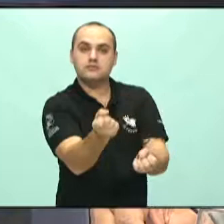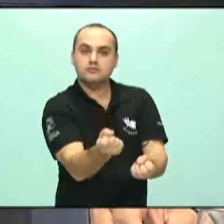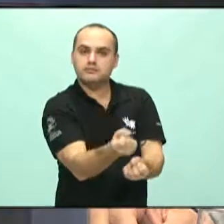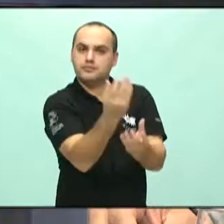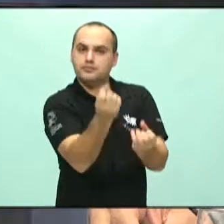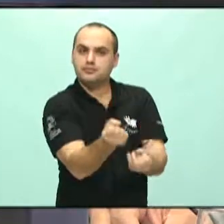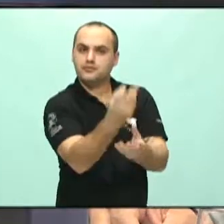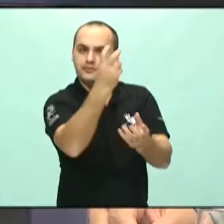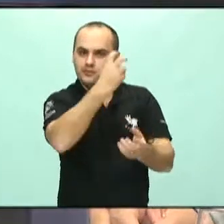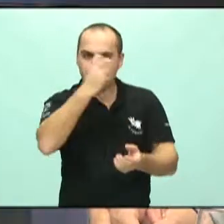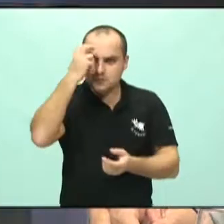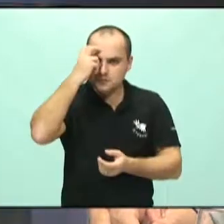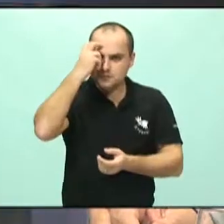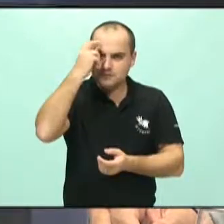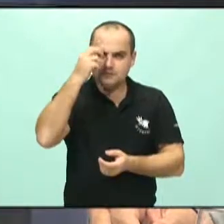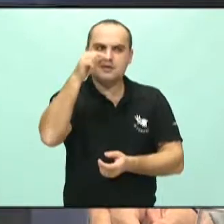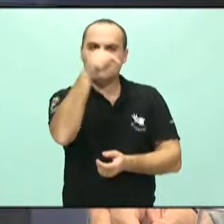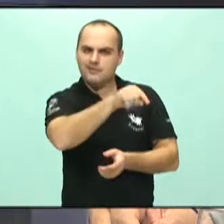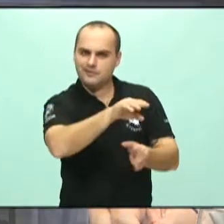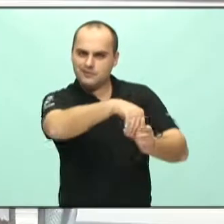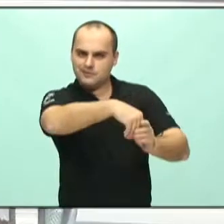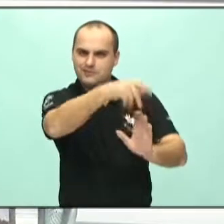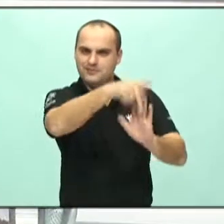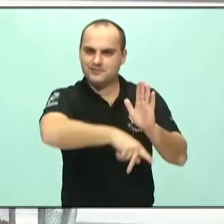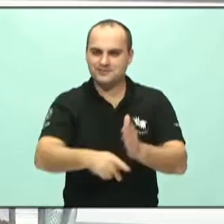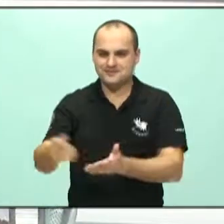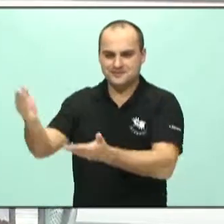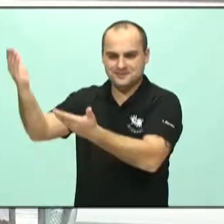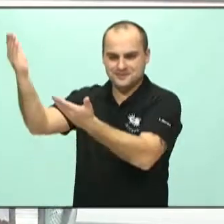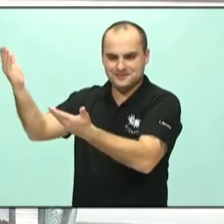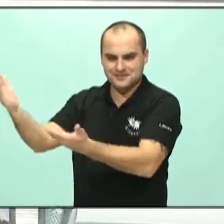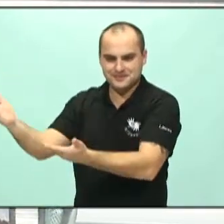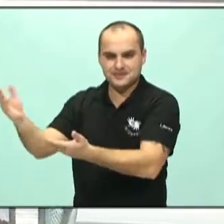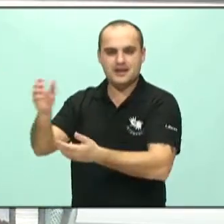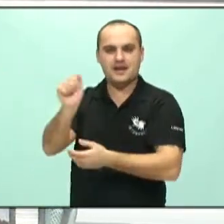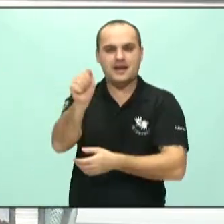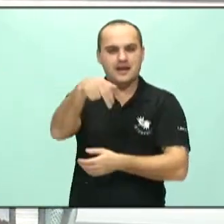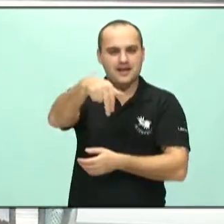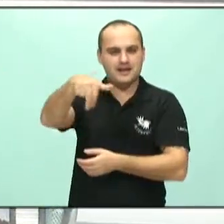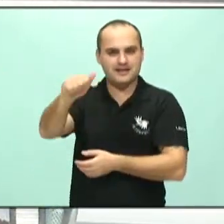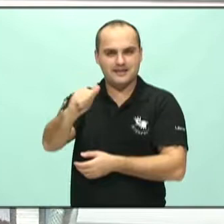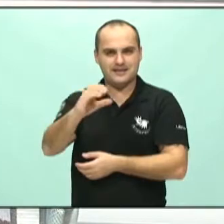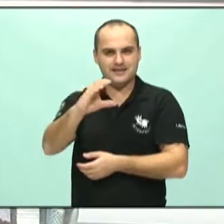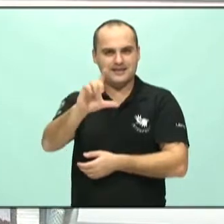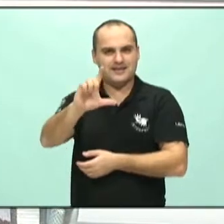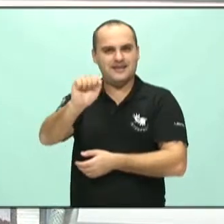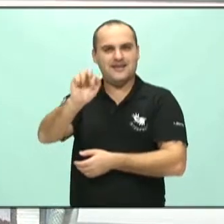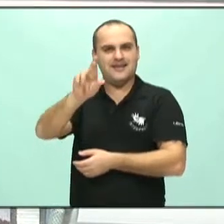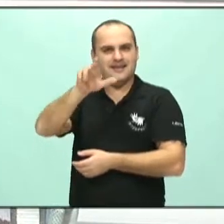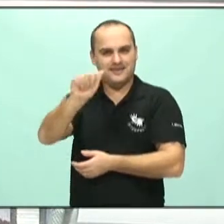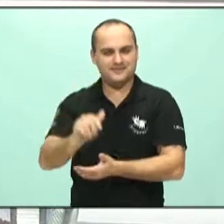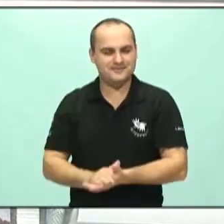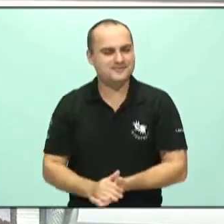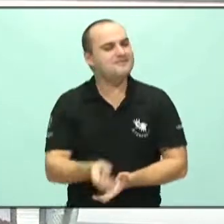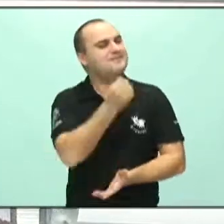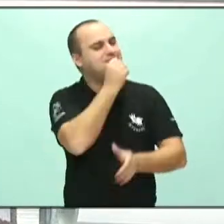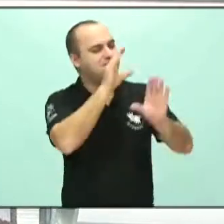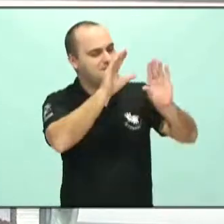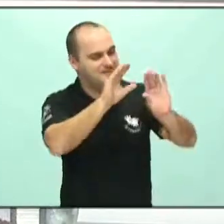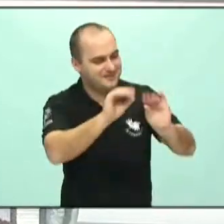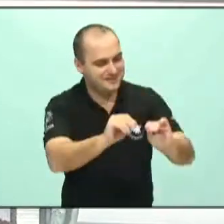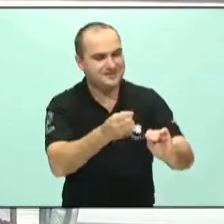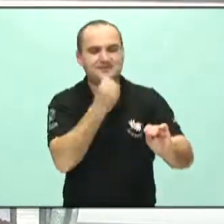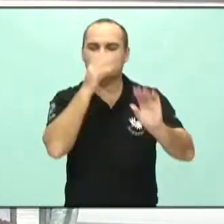faz parte também do projeto, Ana Clara Marques. Tudo bem? Olá, boa noite, Maurício. Boa noite, professor. Boa